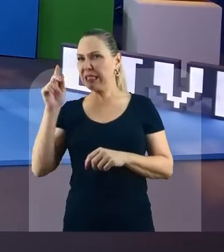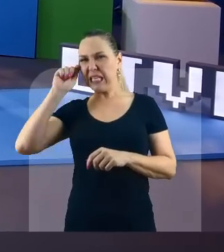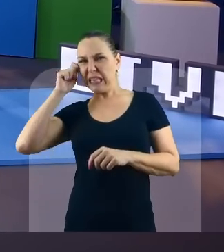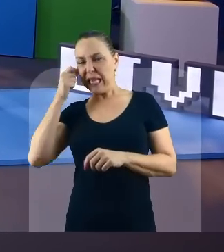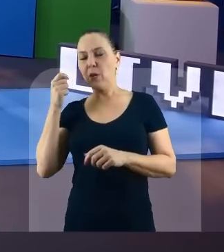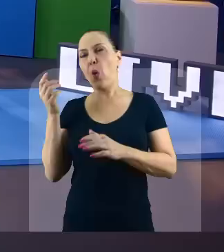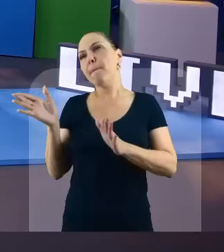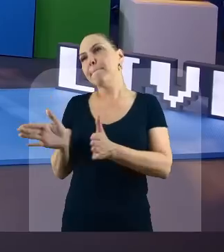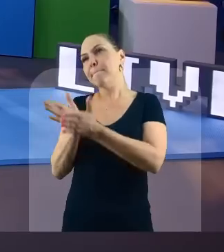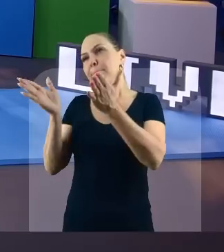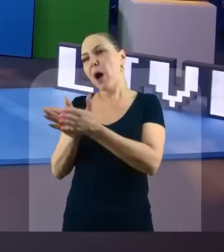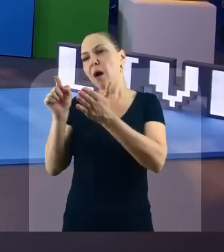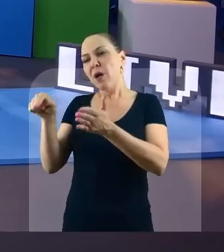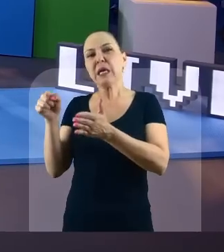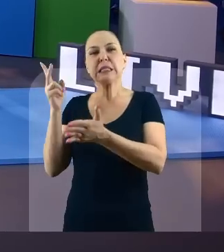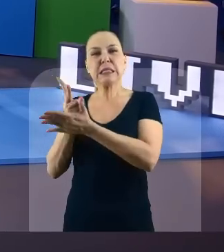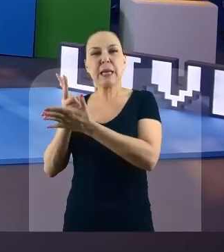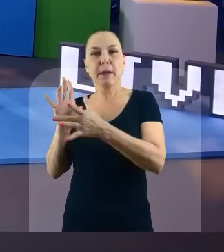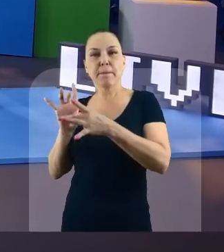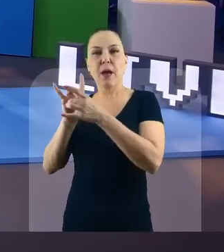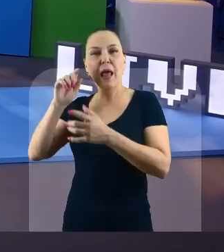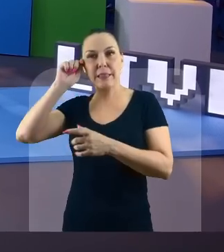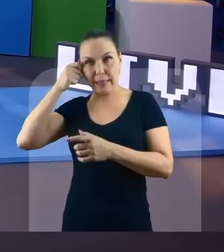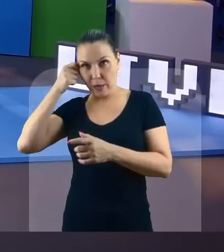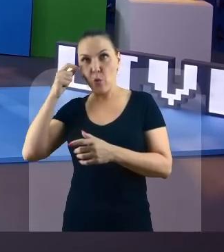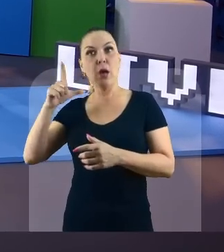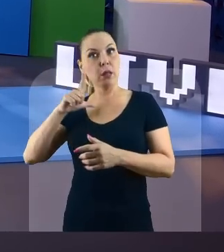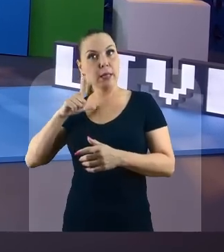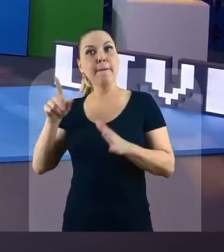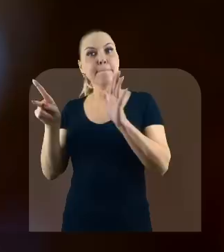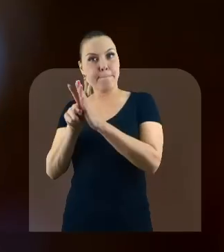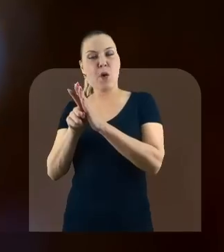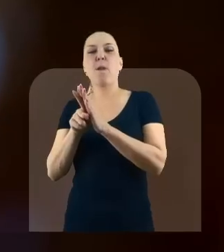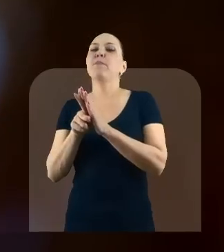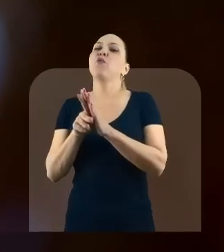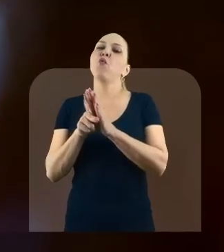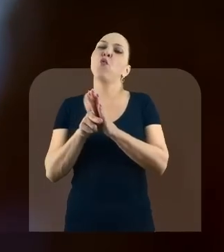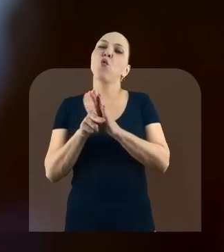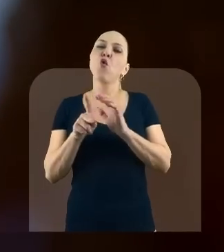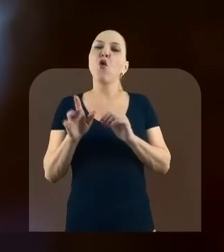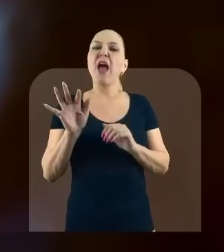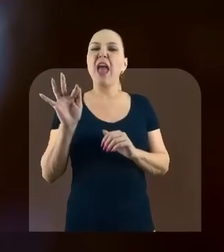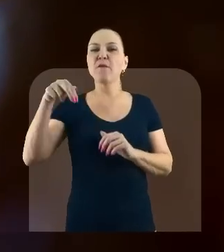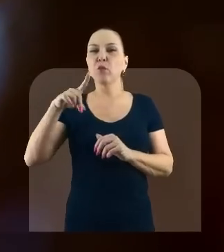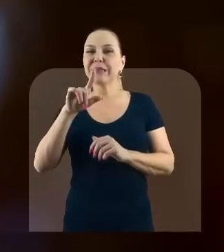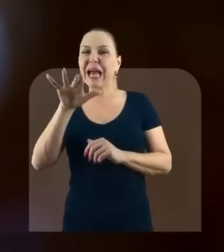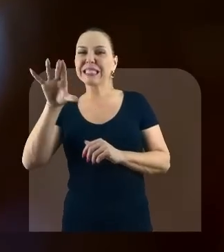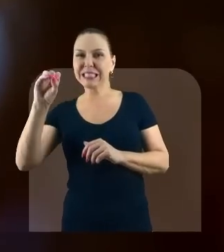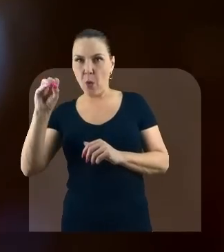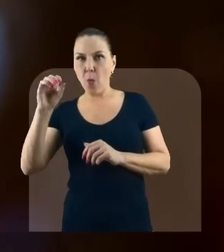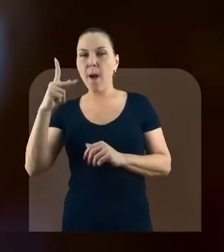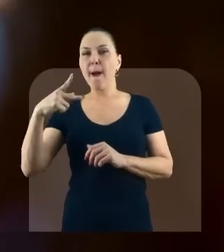fosse um miserável, né? A questão da miséria ligada ao negro. Na Fundação Palmares, do governo anterior Bolsonaro, os quadros que